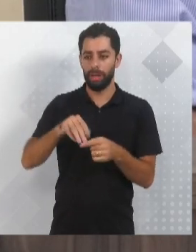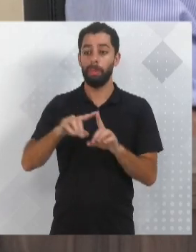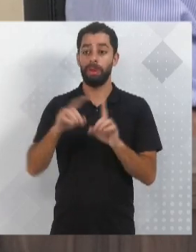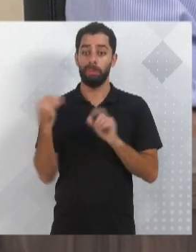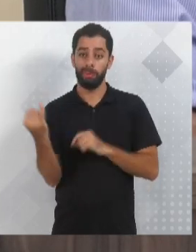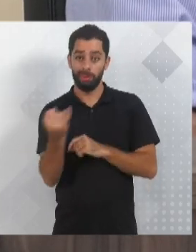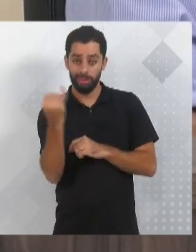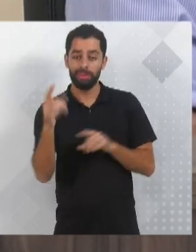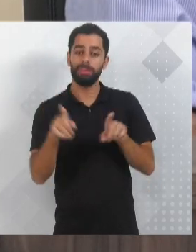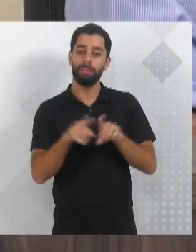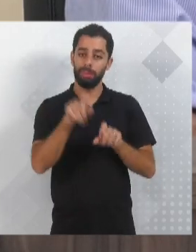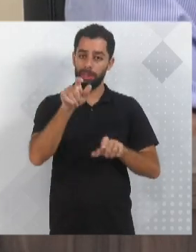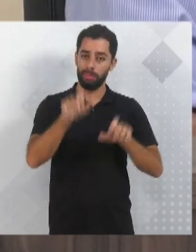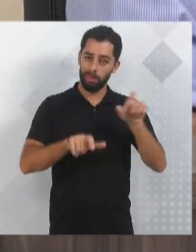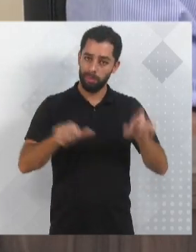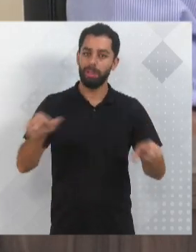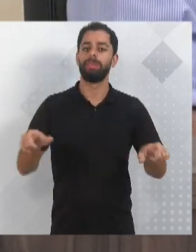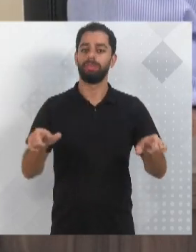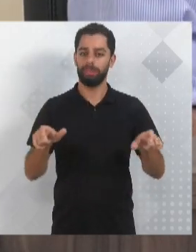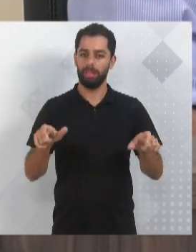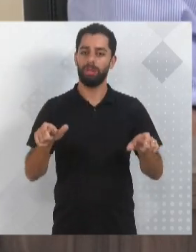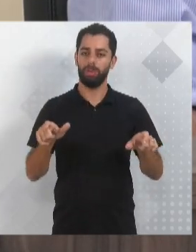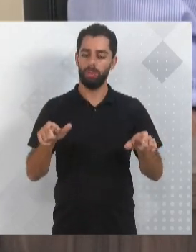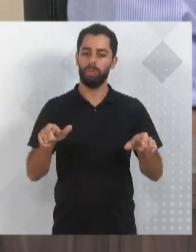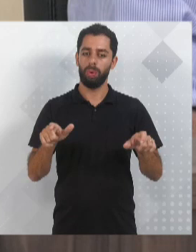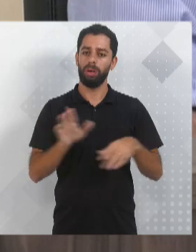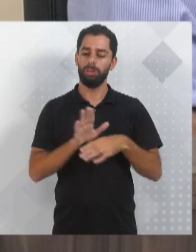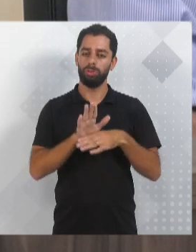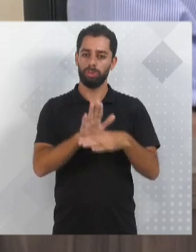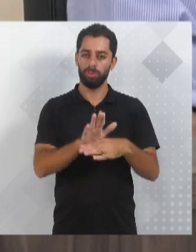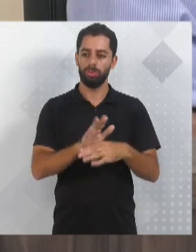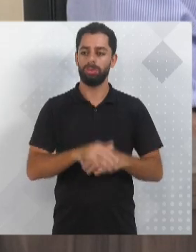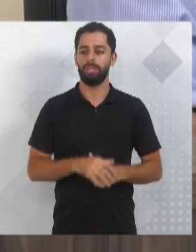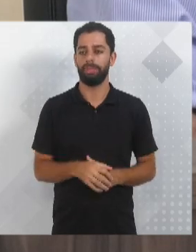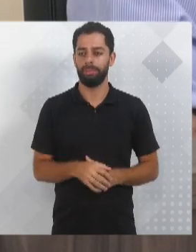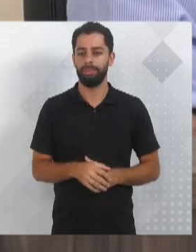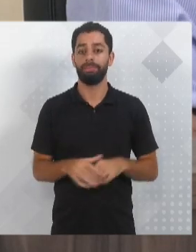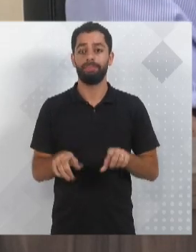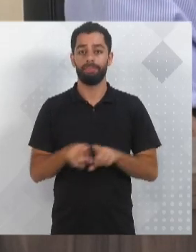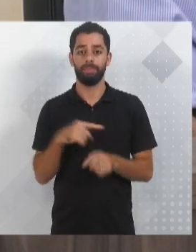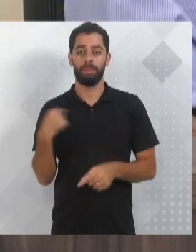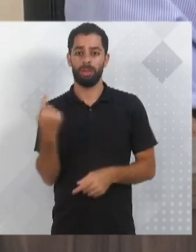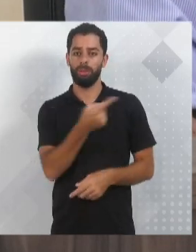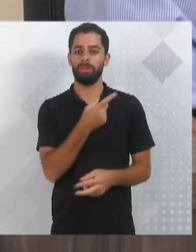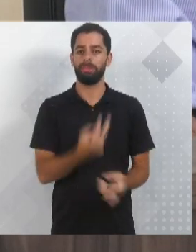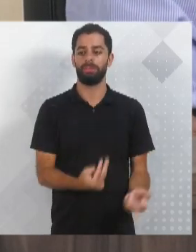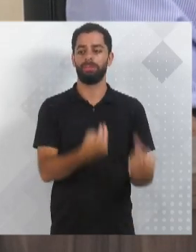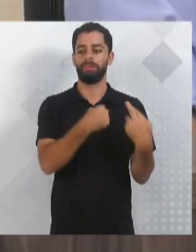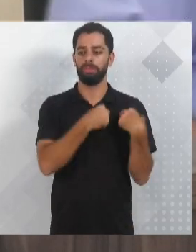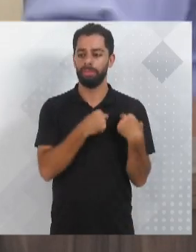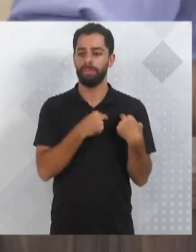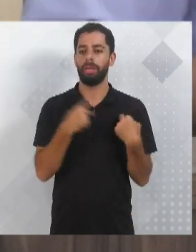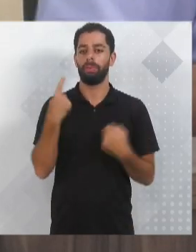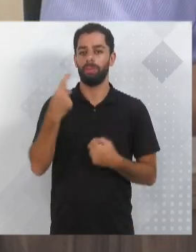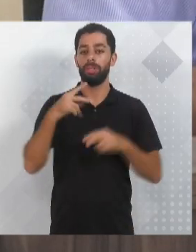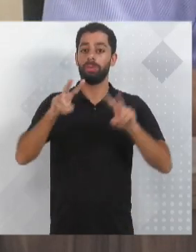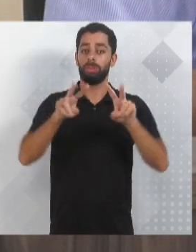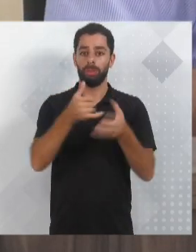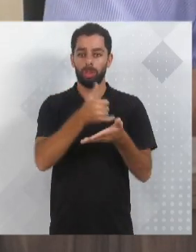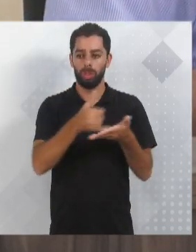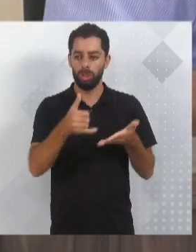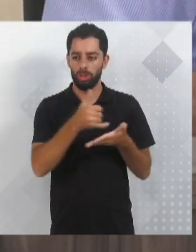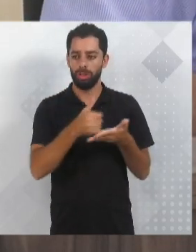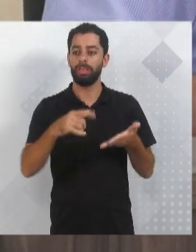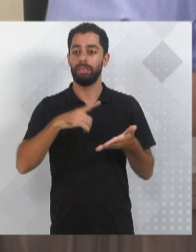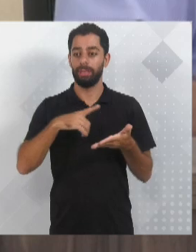atender essa população. Além disso, está sobre o nosso olhar a política sobre drogas, né? Temos